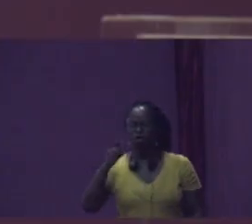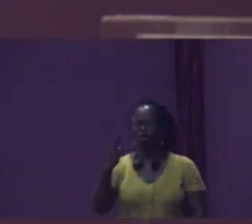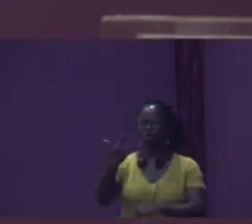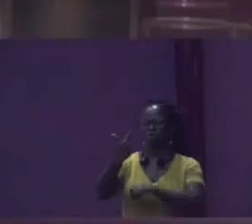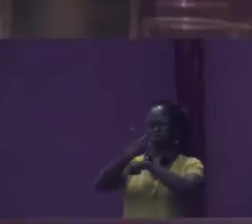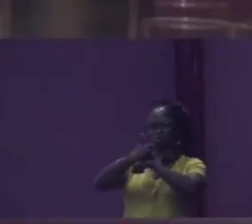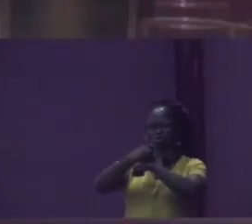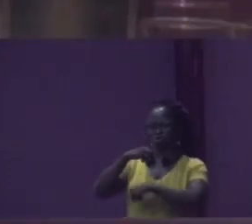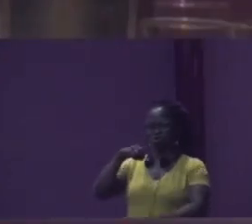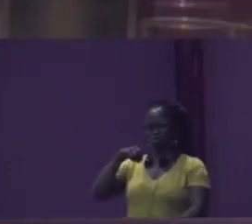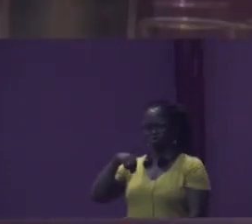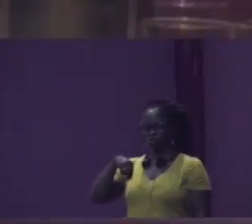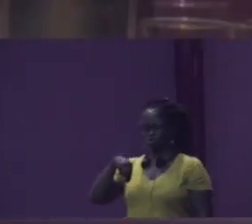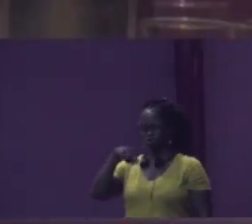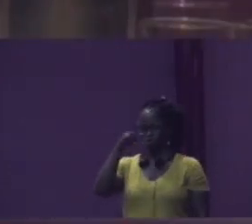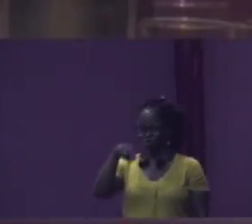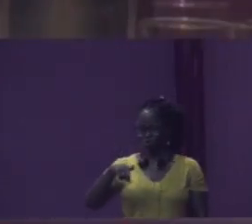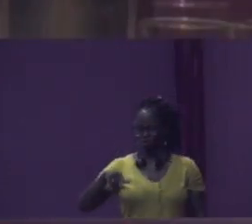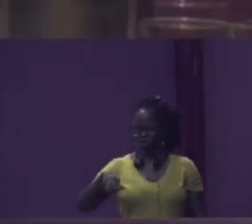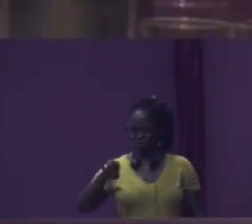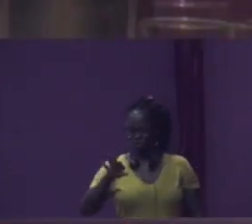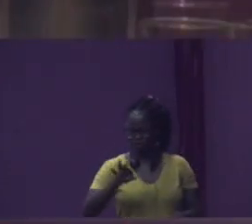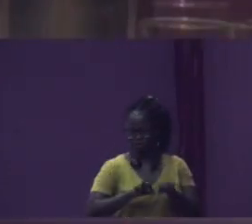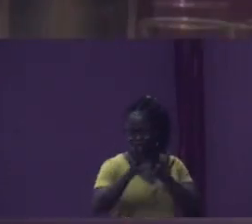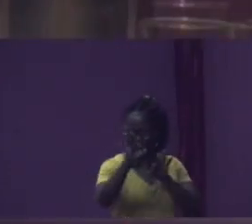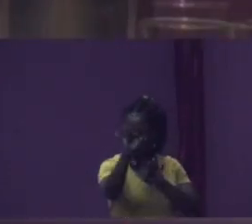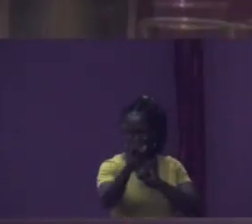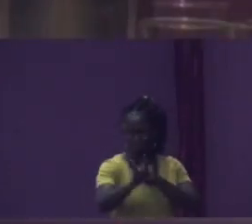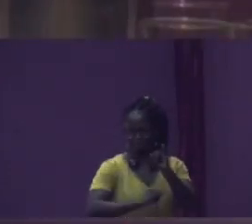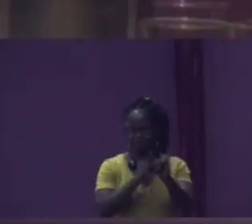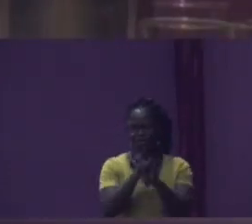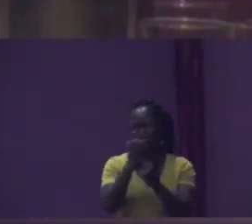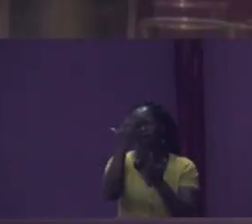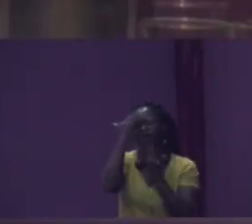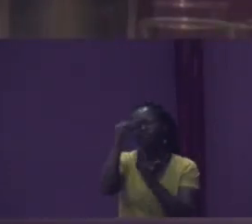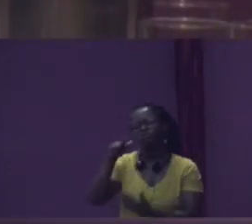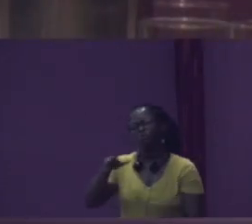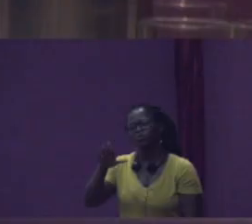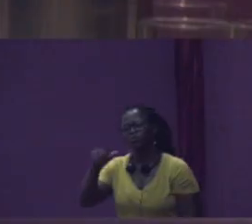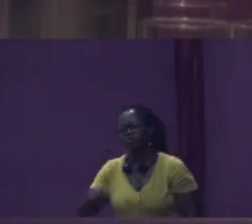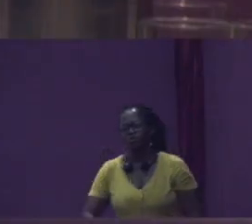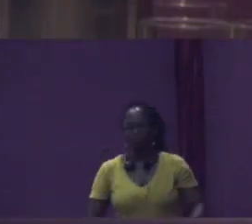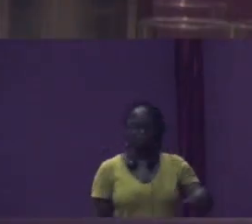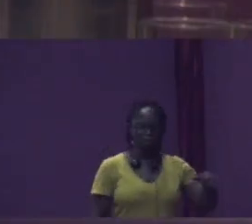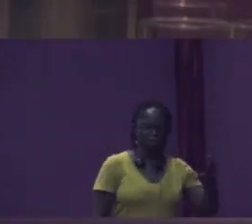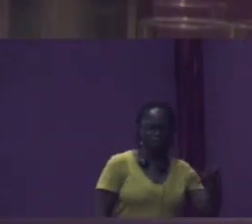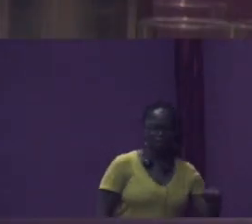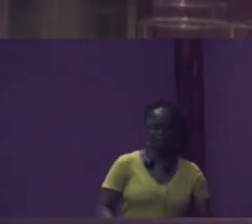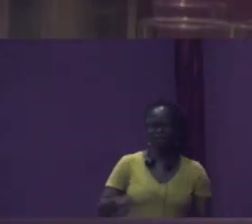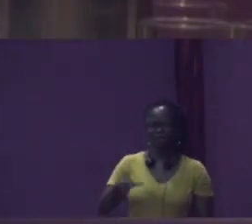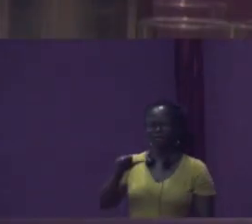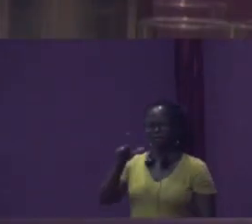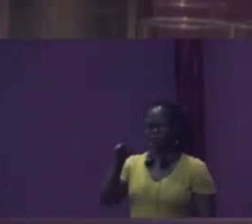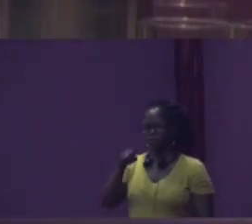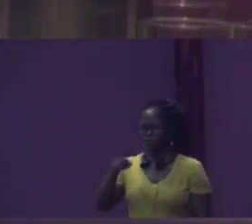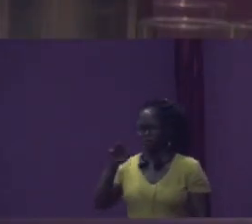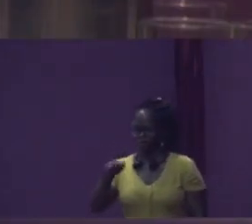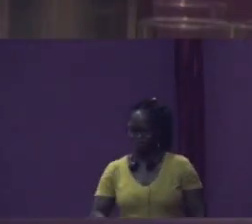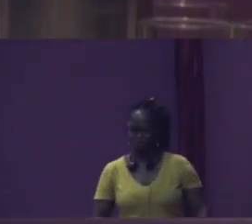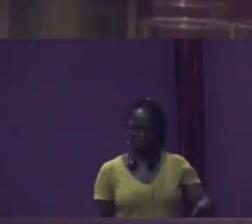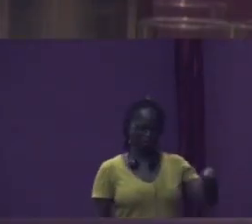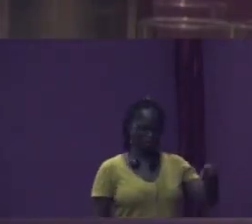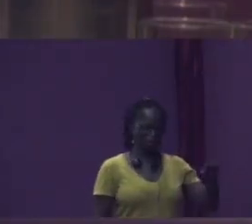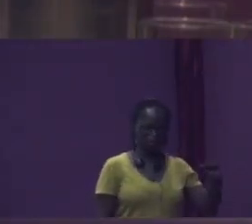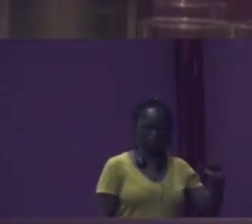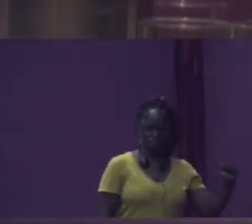acompanhou online. Agradecer também a Lúcia, a Mariana, a Luísa e a Larissa, que foram